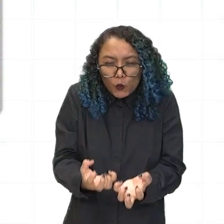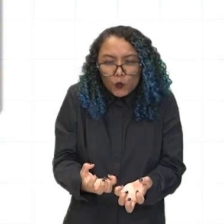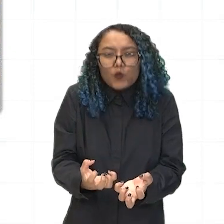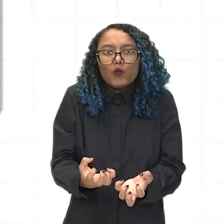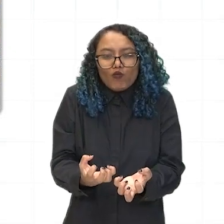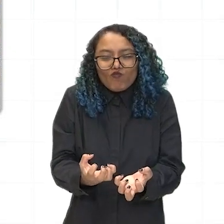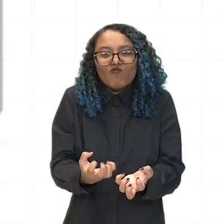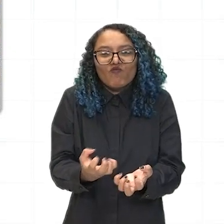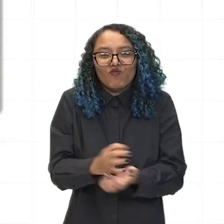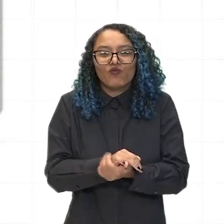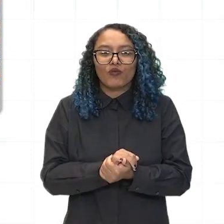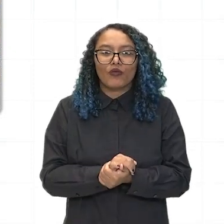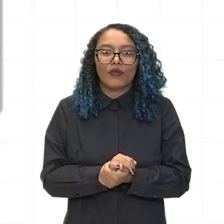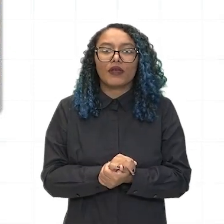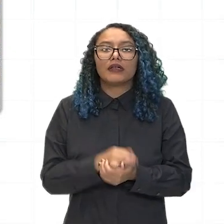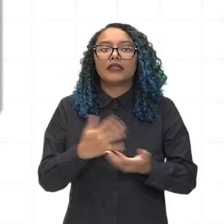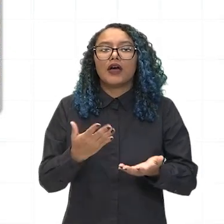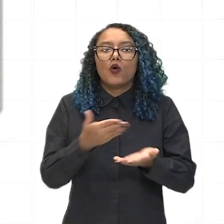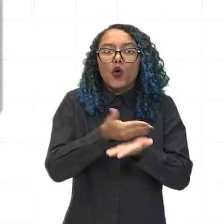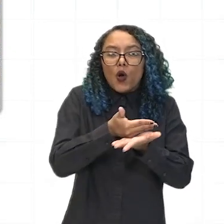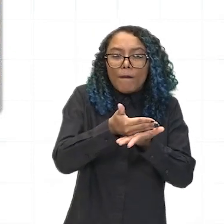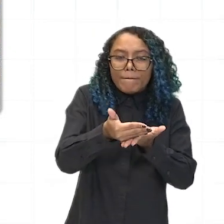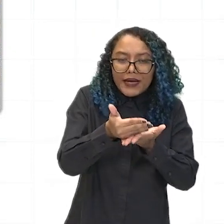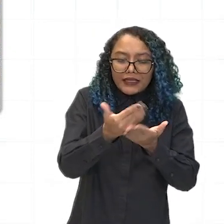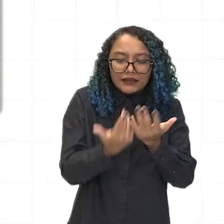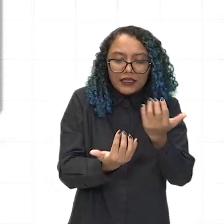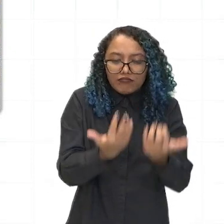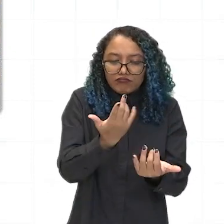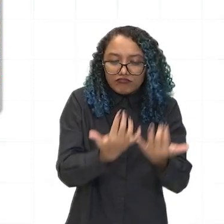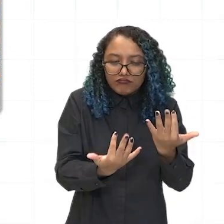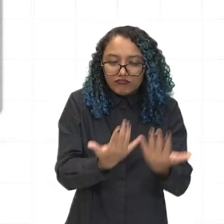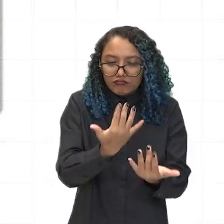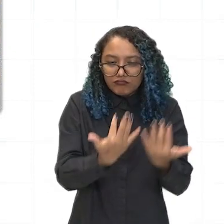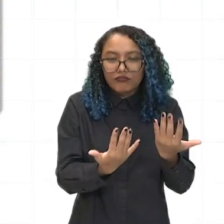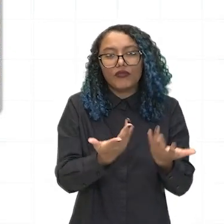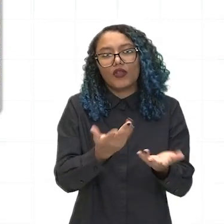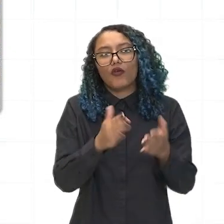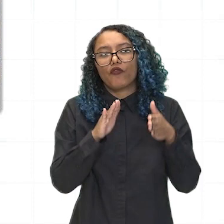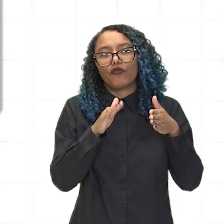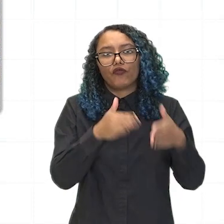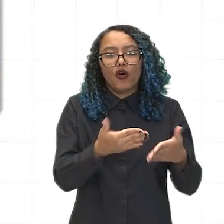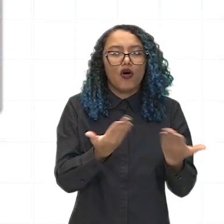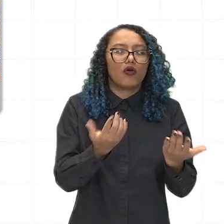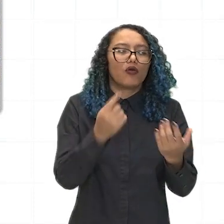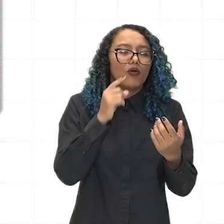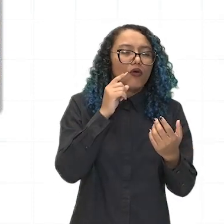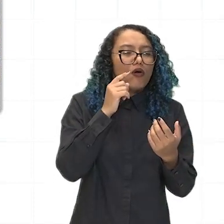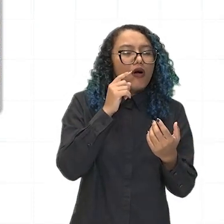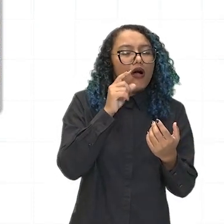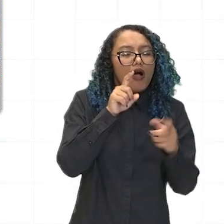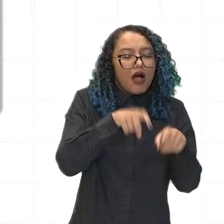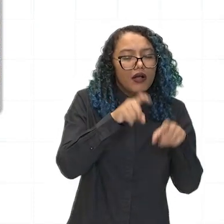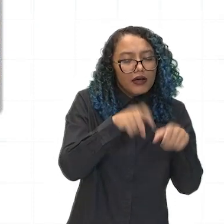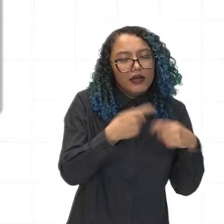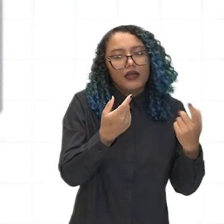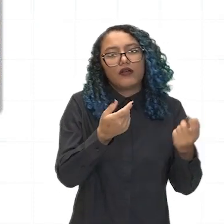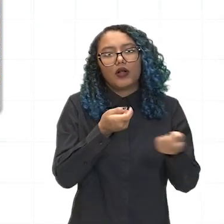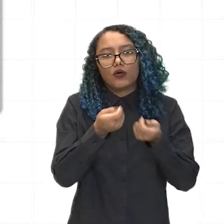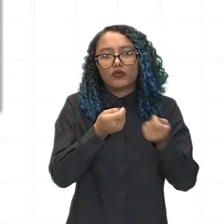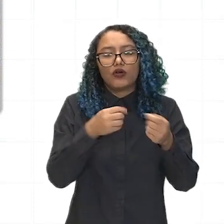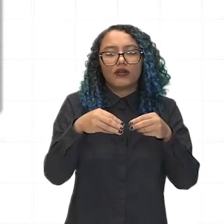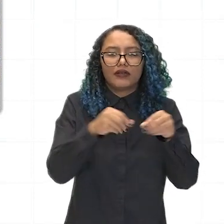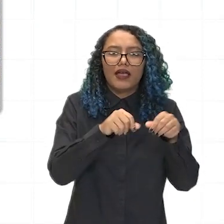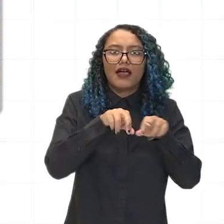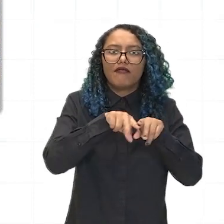fogo intencionalmente iniciados em áreas específicas, seja para fins agrícolas, gestão de terras ou